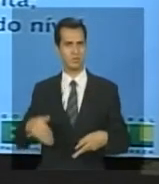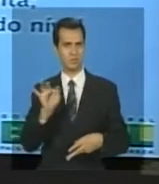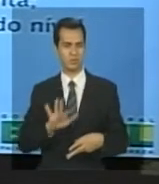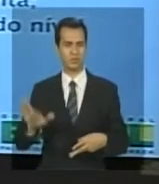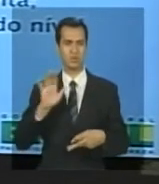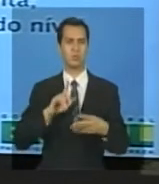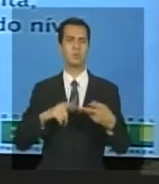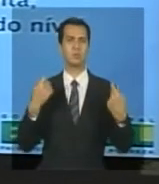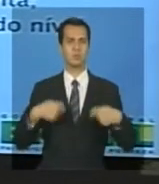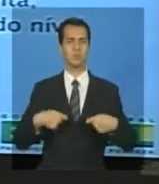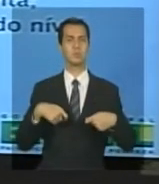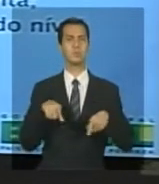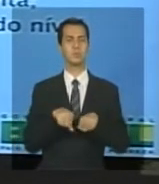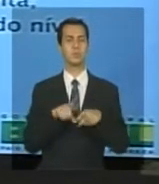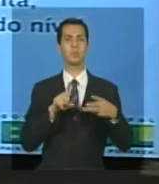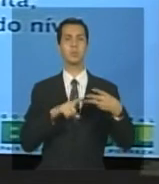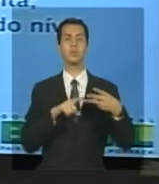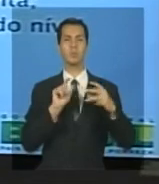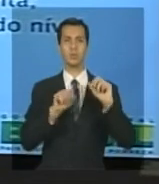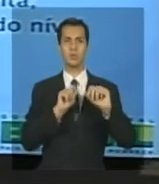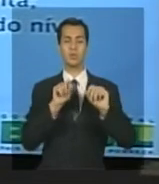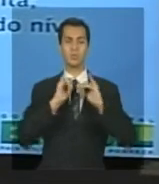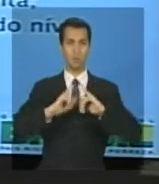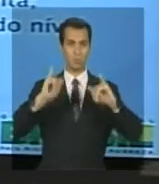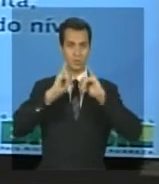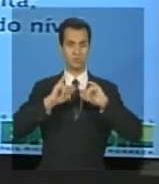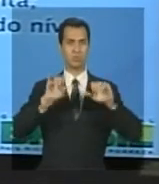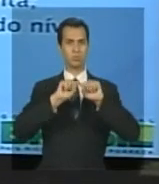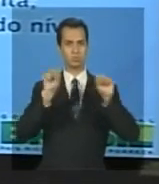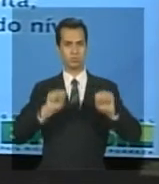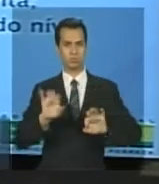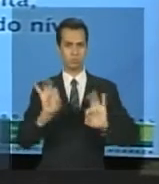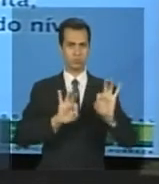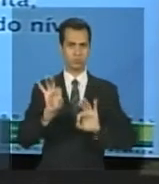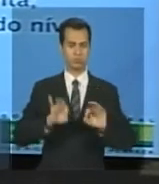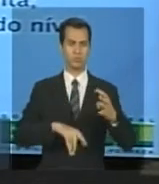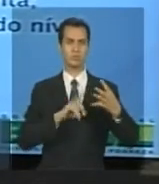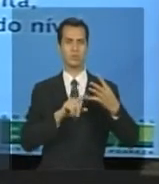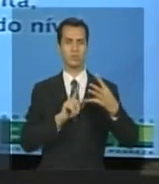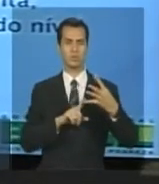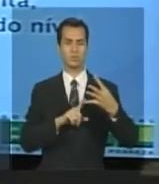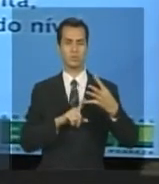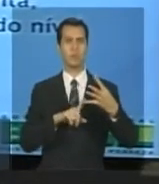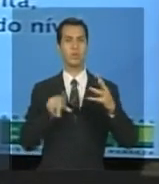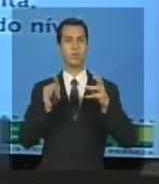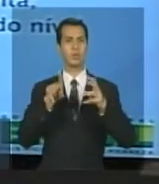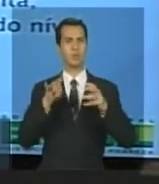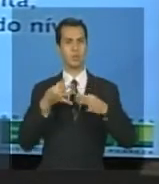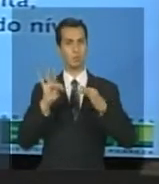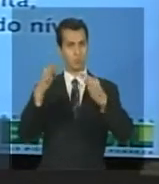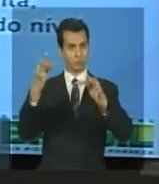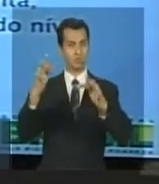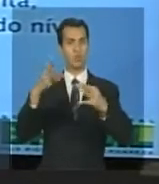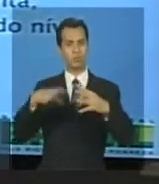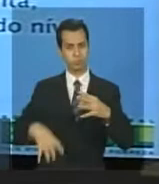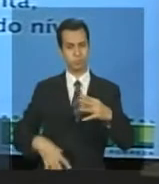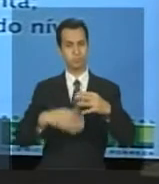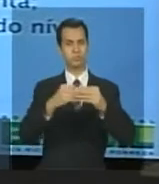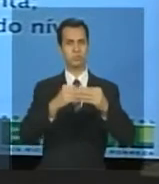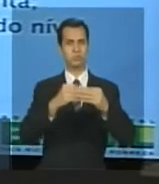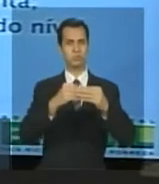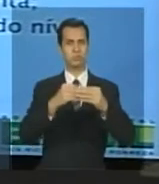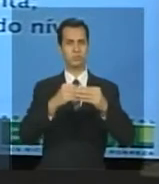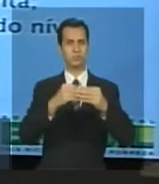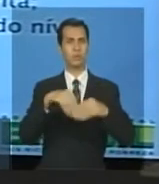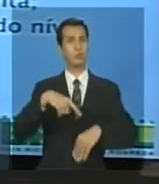de informações a informação existe ali está aí ela precisa integrado sistematizada a incorporação de tecnologia de ponta a tecnologia